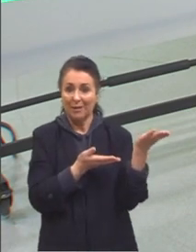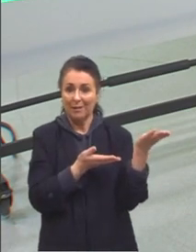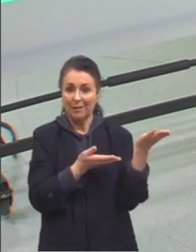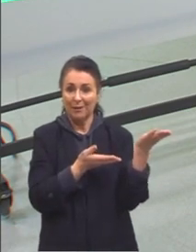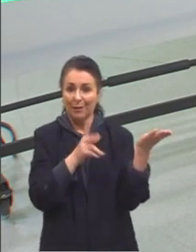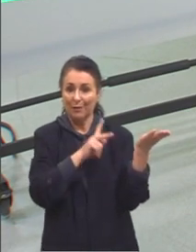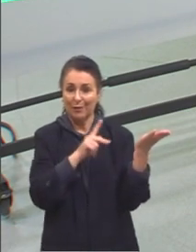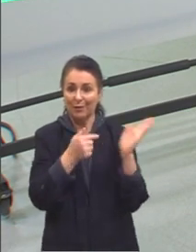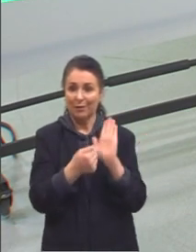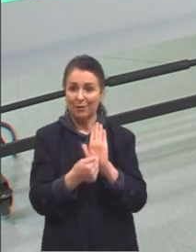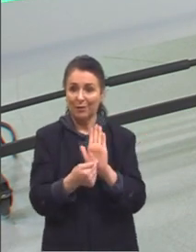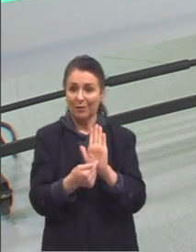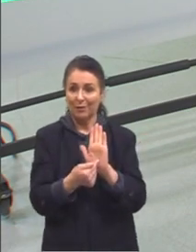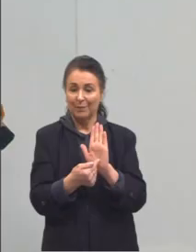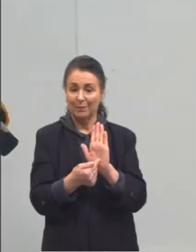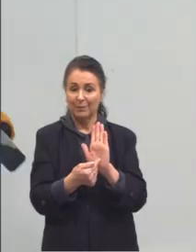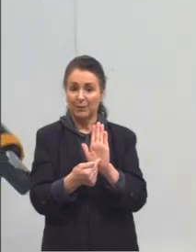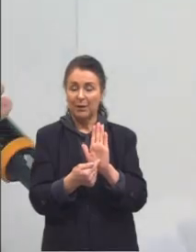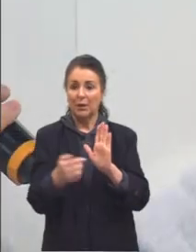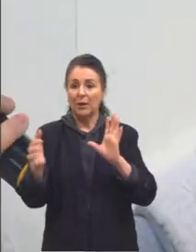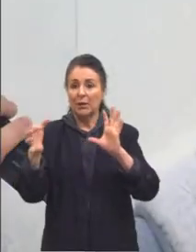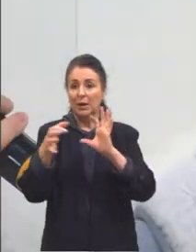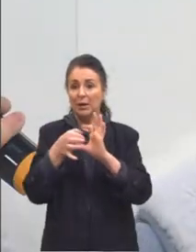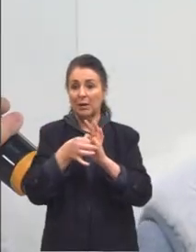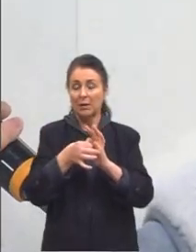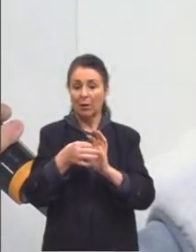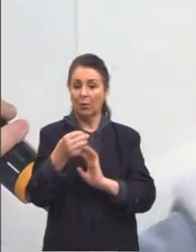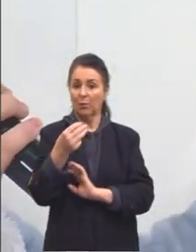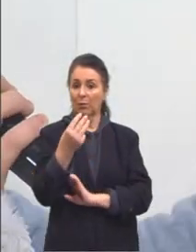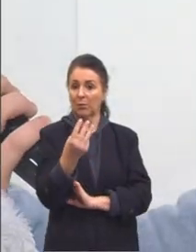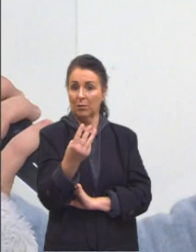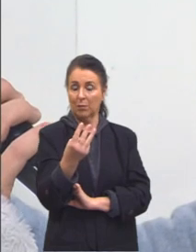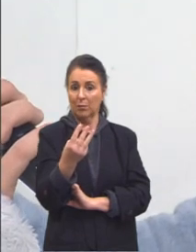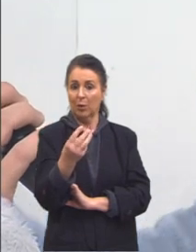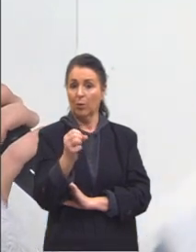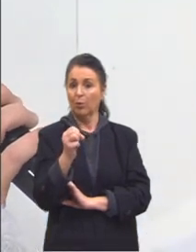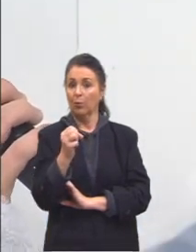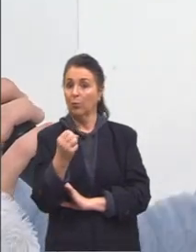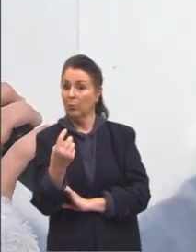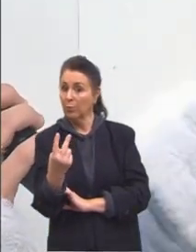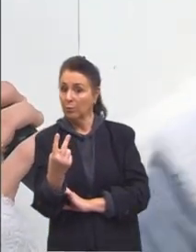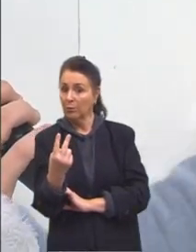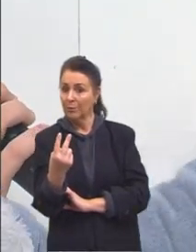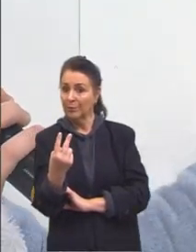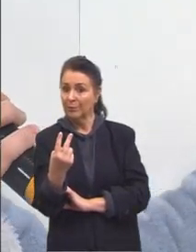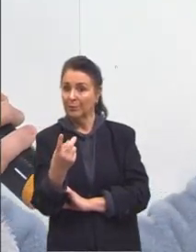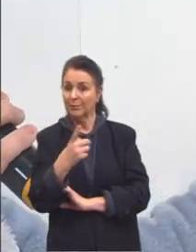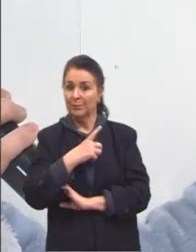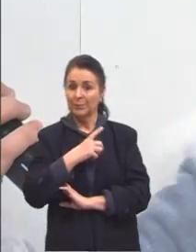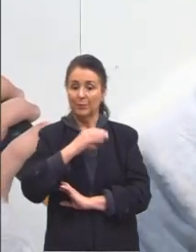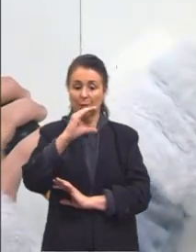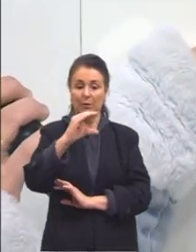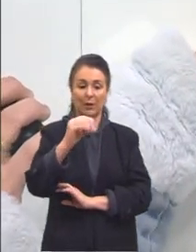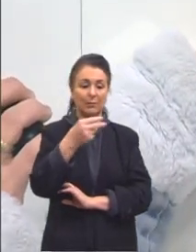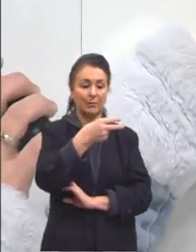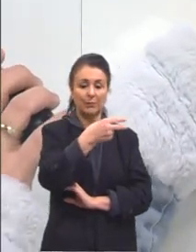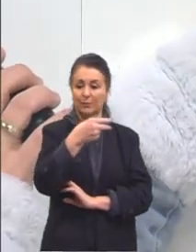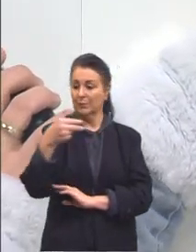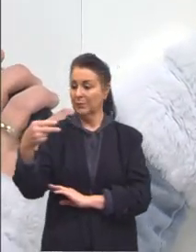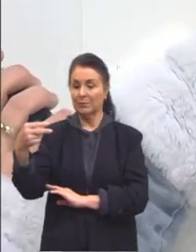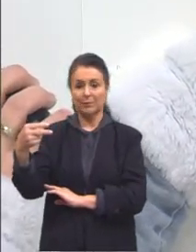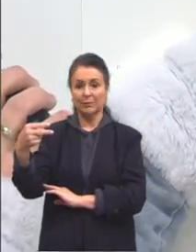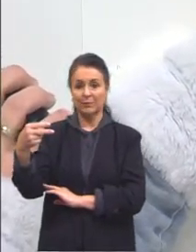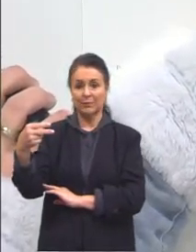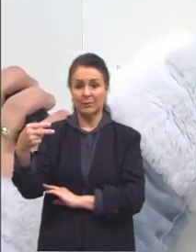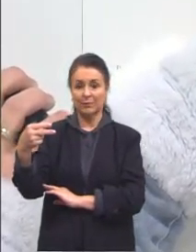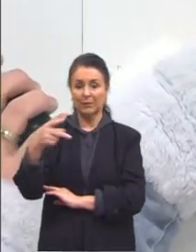forma um triângulo e na ligação tripla ou na ligação dupla na quando eu tenho duas duplas eu formo uma